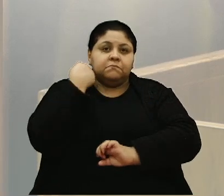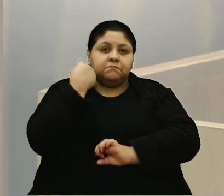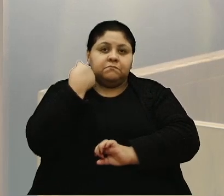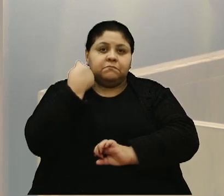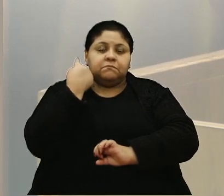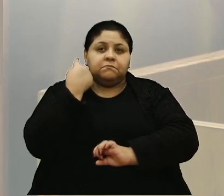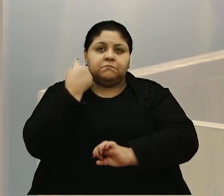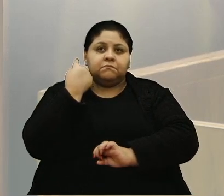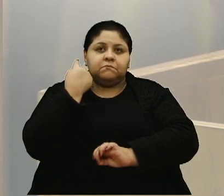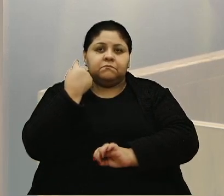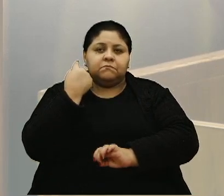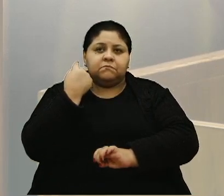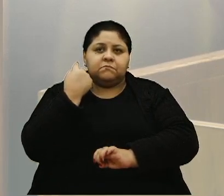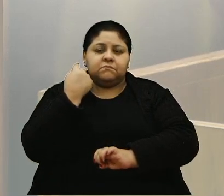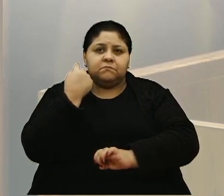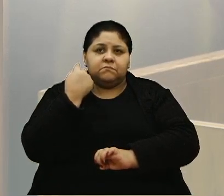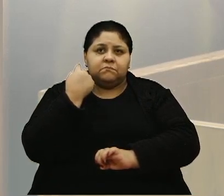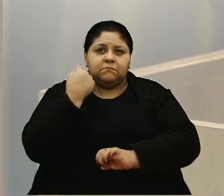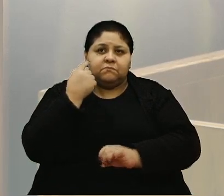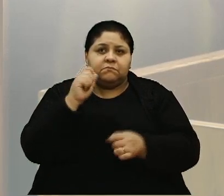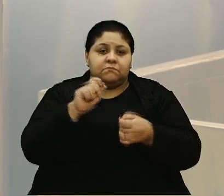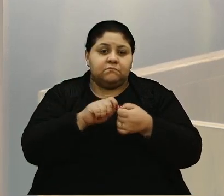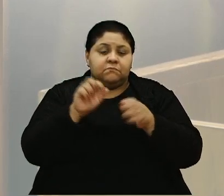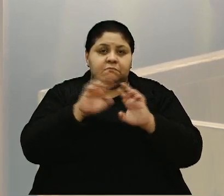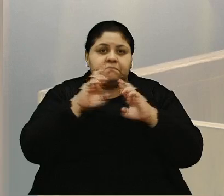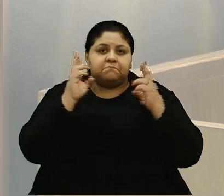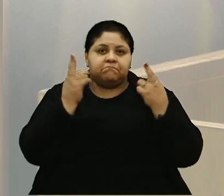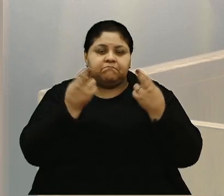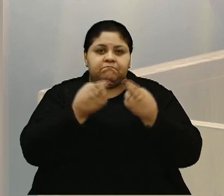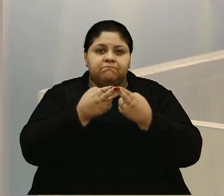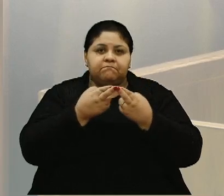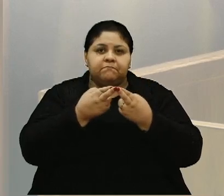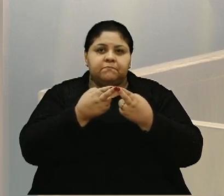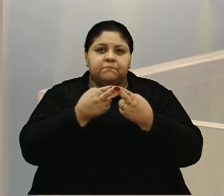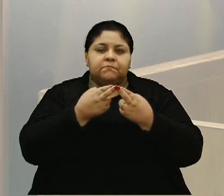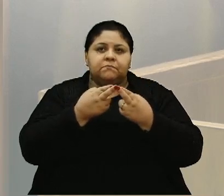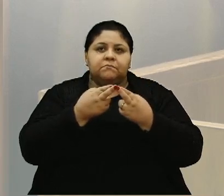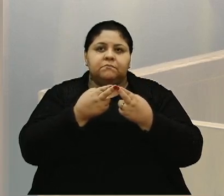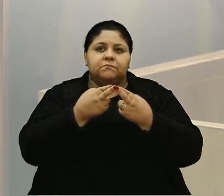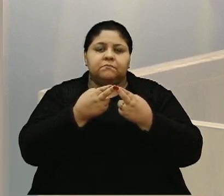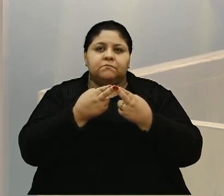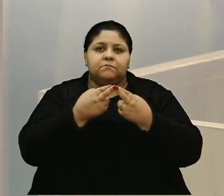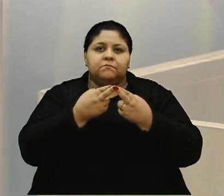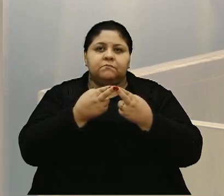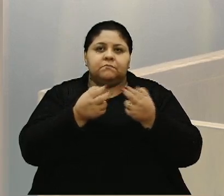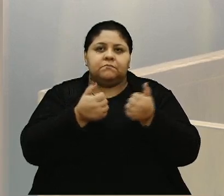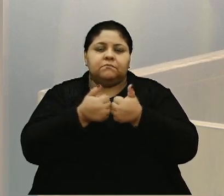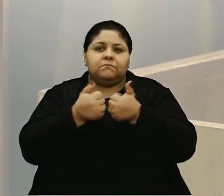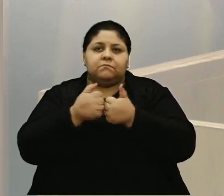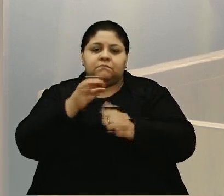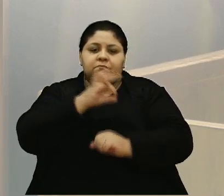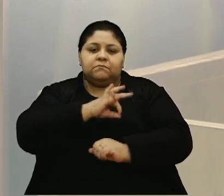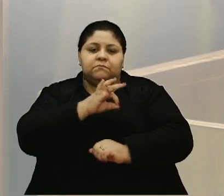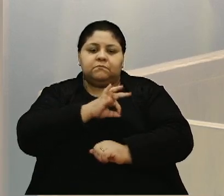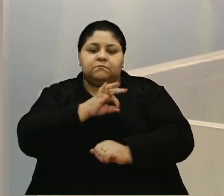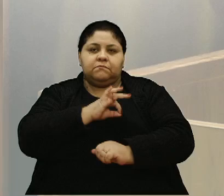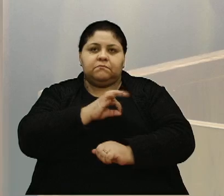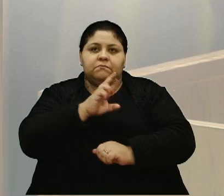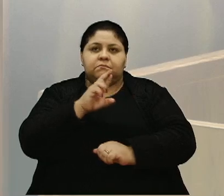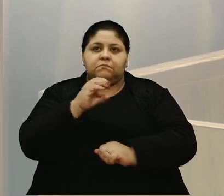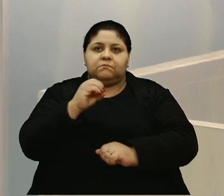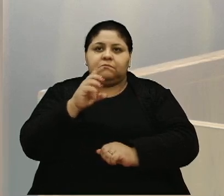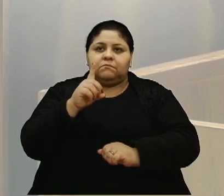gente fez uma reunião ali perto próximo à Polícia Rodoviária, no escritório